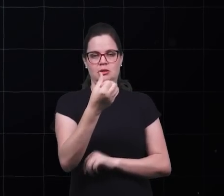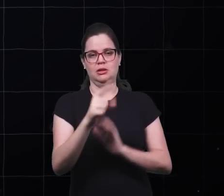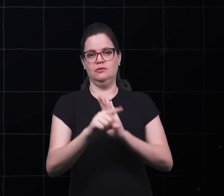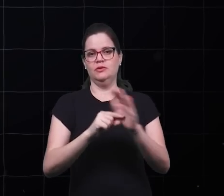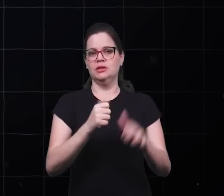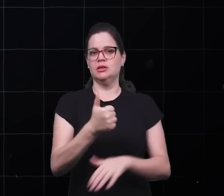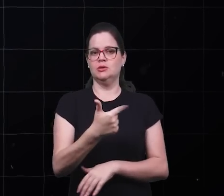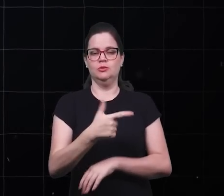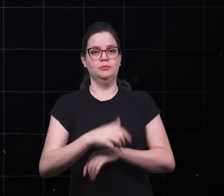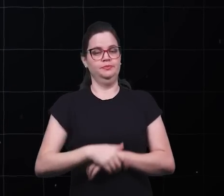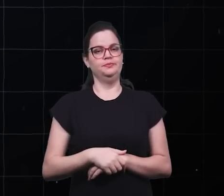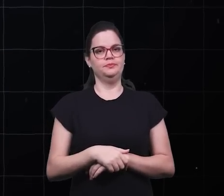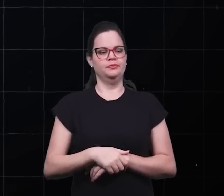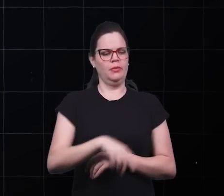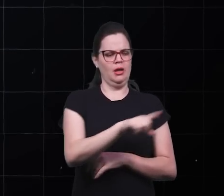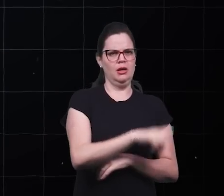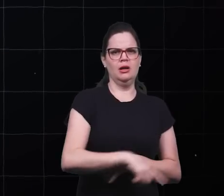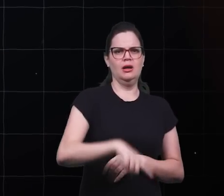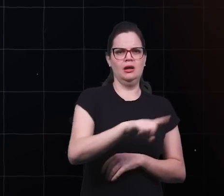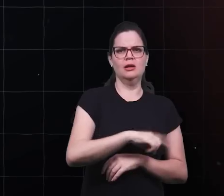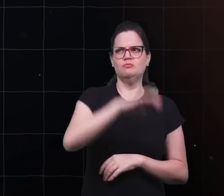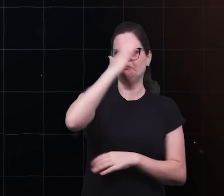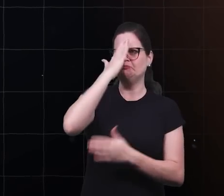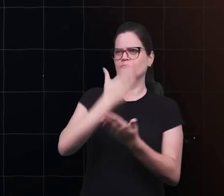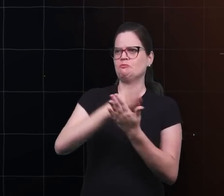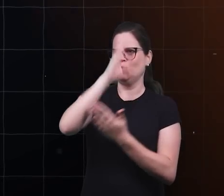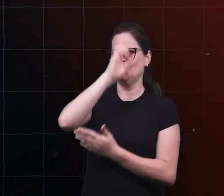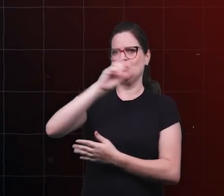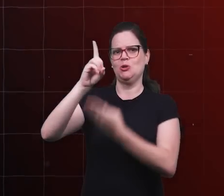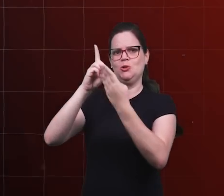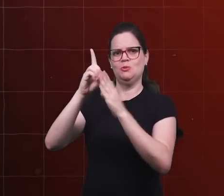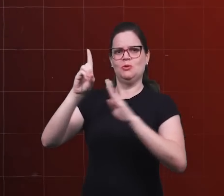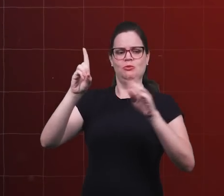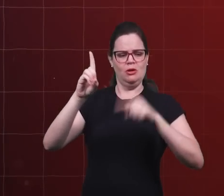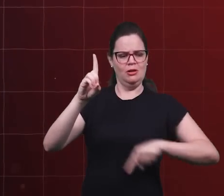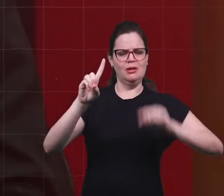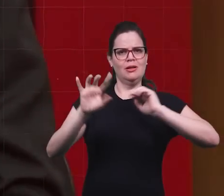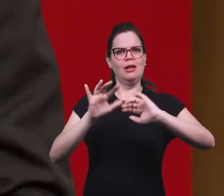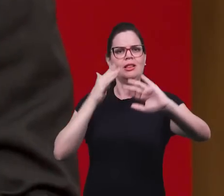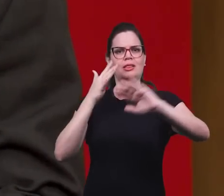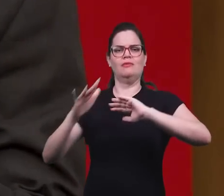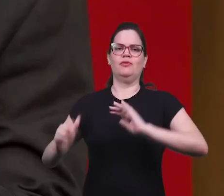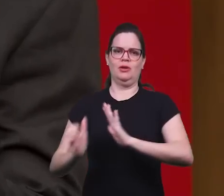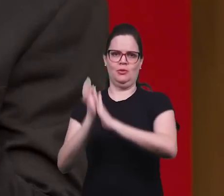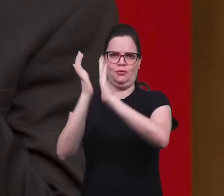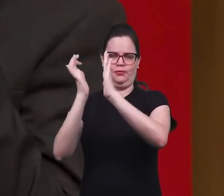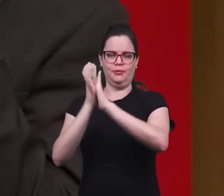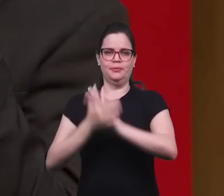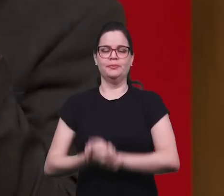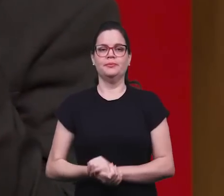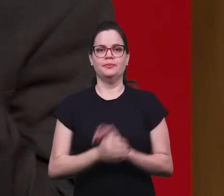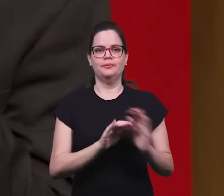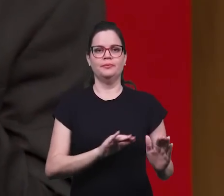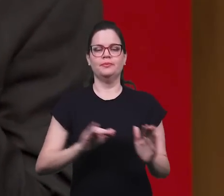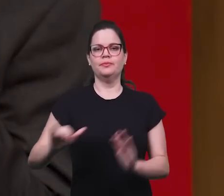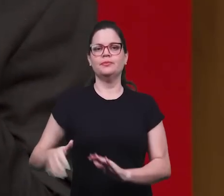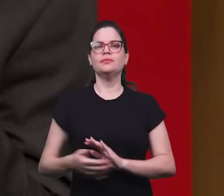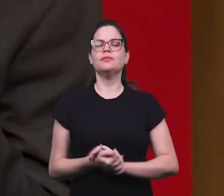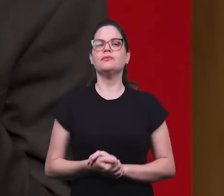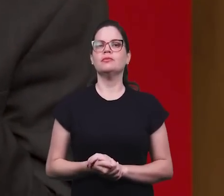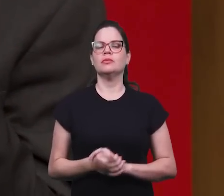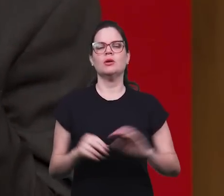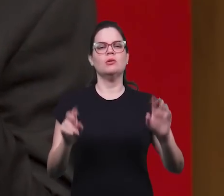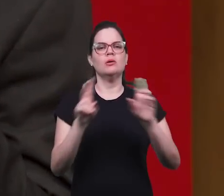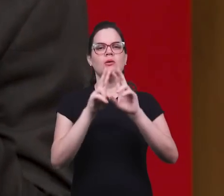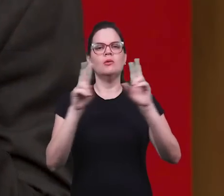suas palavras e cantaram os seus louvores. Esse assunto, inclusive, ele foi trazido em